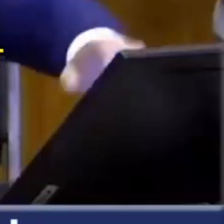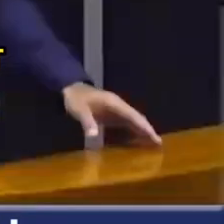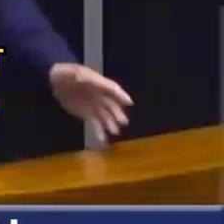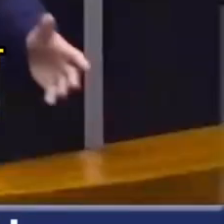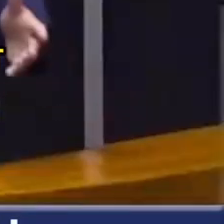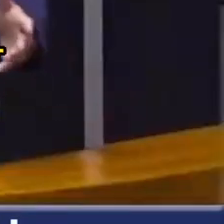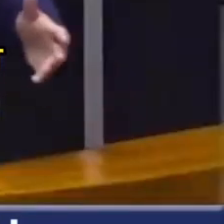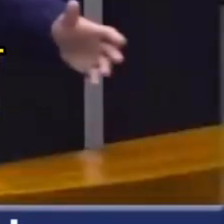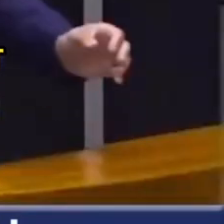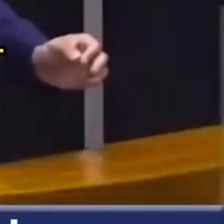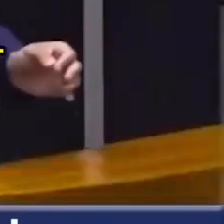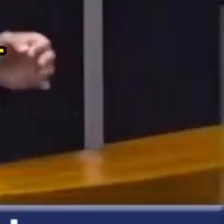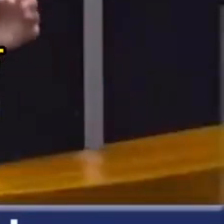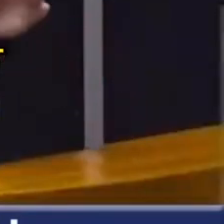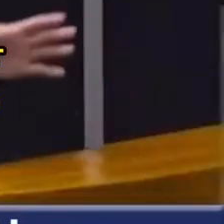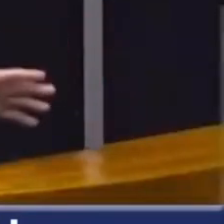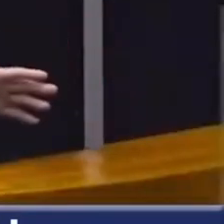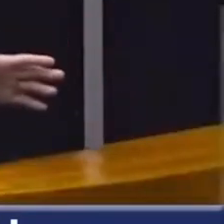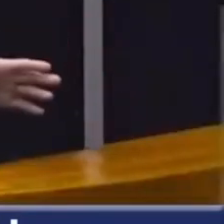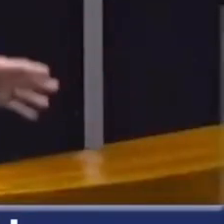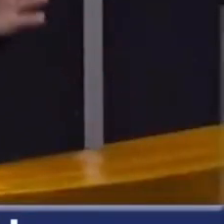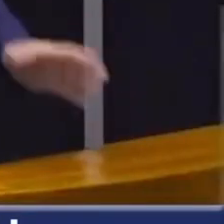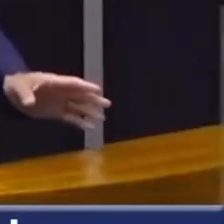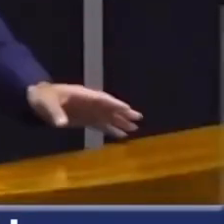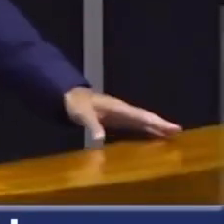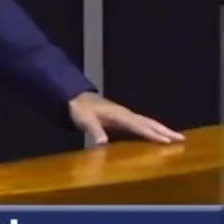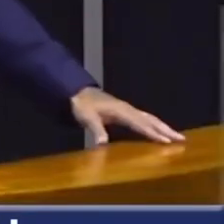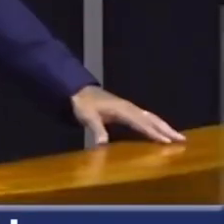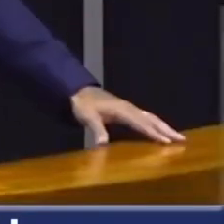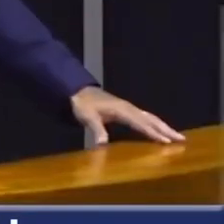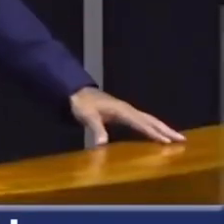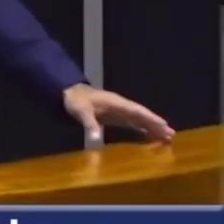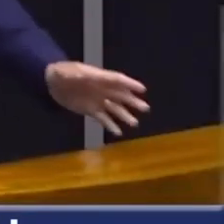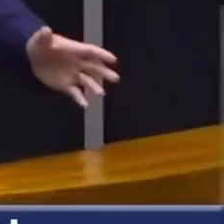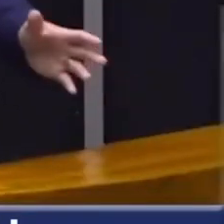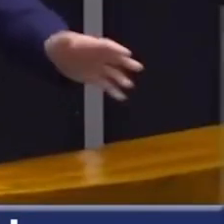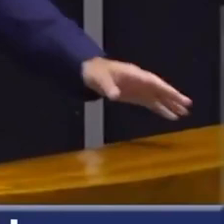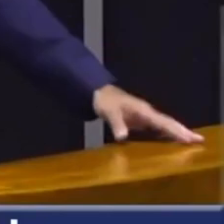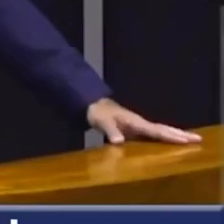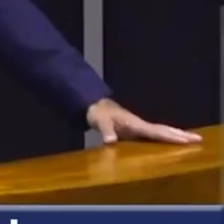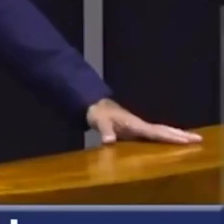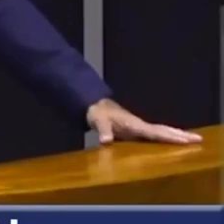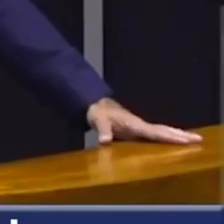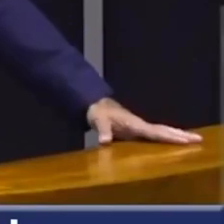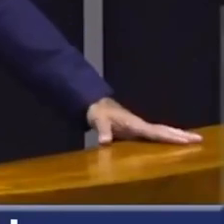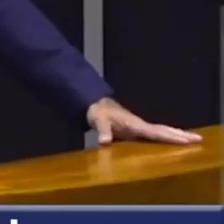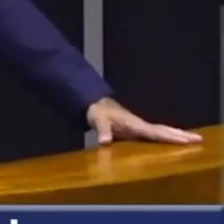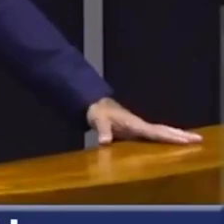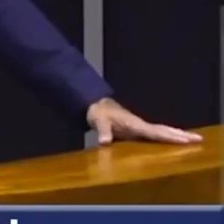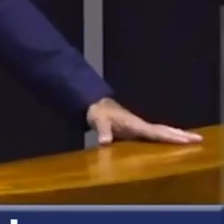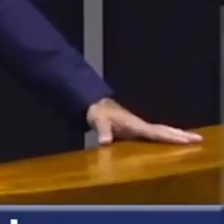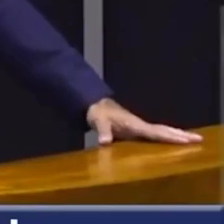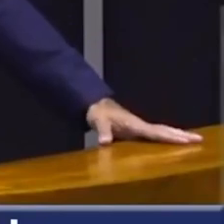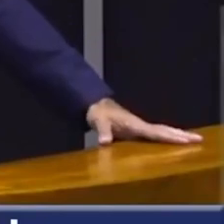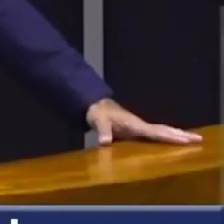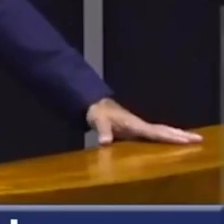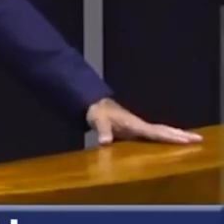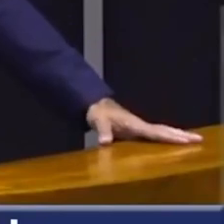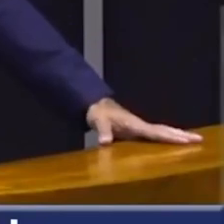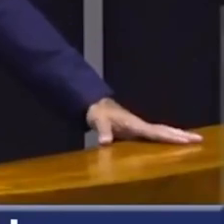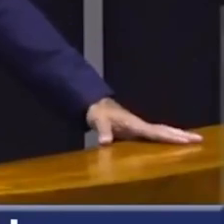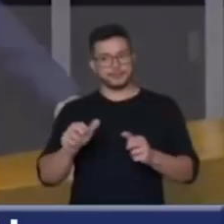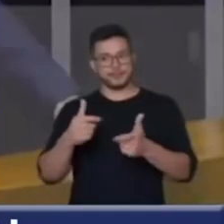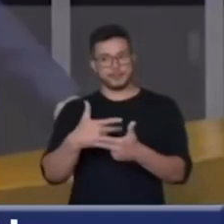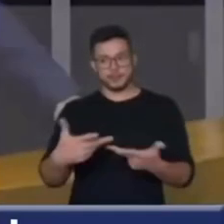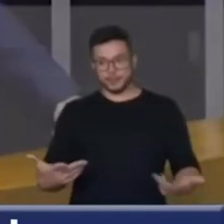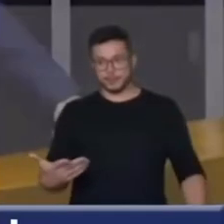bom hoje eu vim falar sobre mais um recorde desses governos o governo quer todo momento apresenta recordes